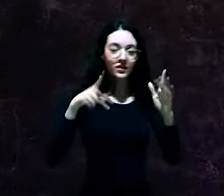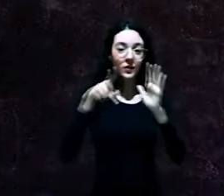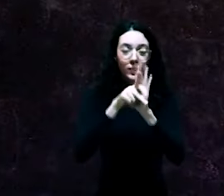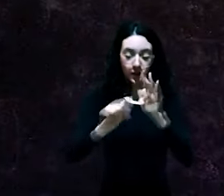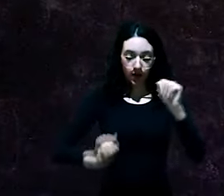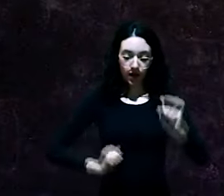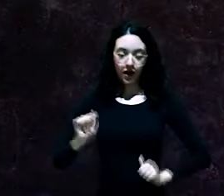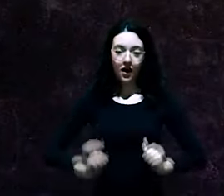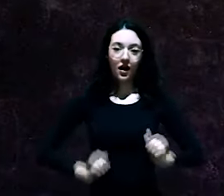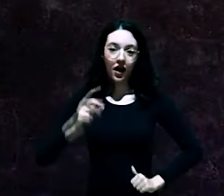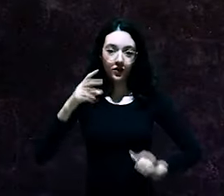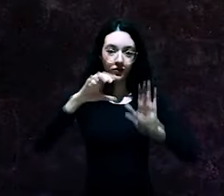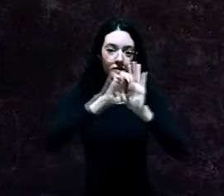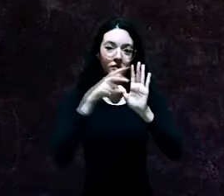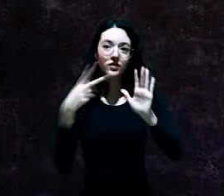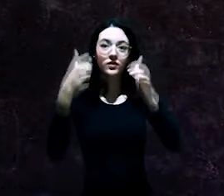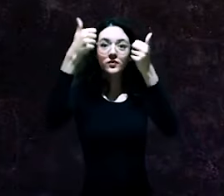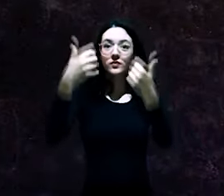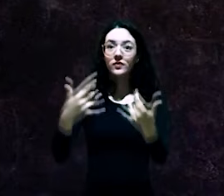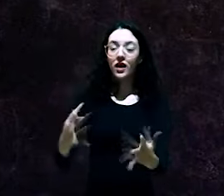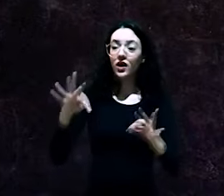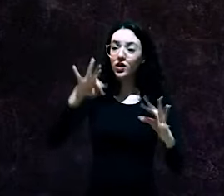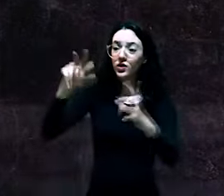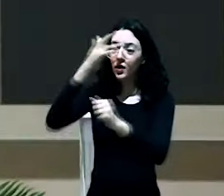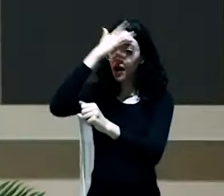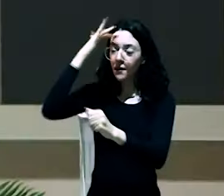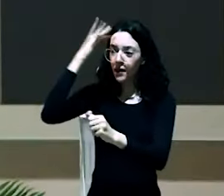o Espírito lhes dera para que falassem.